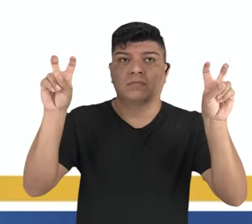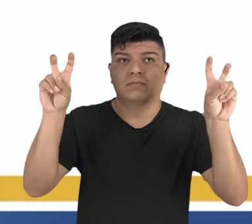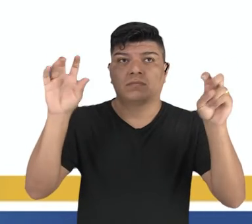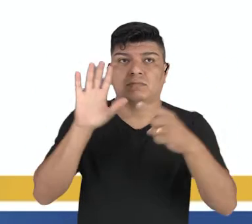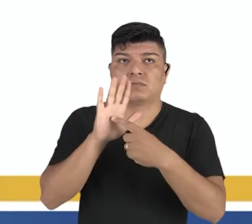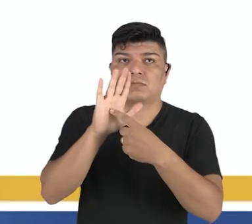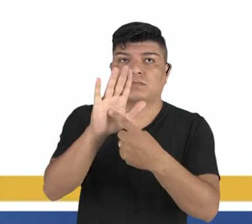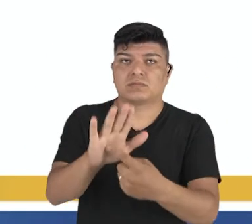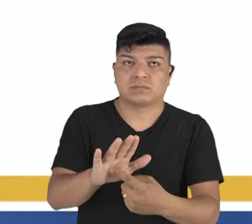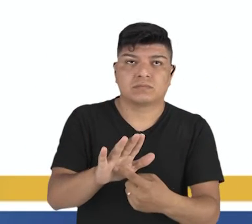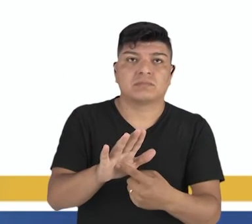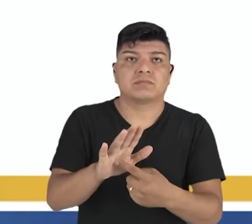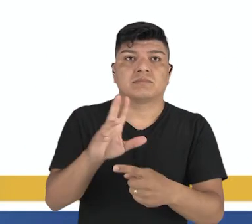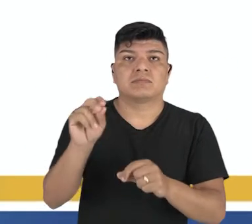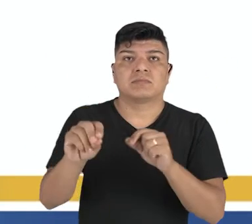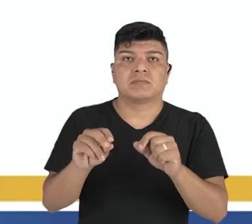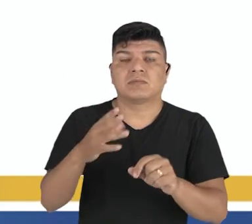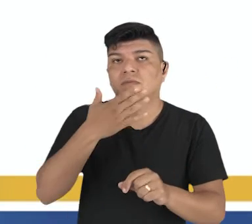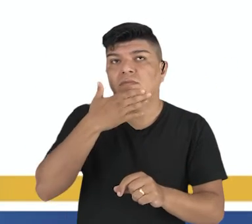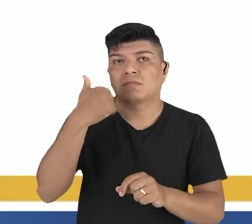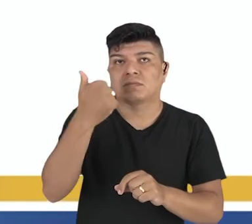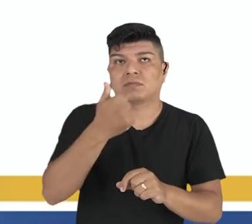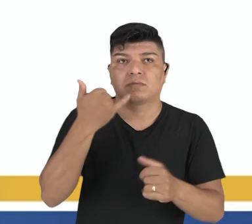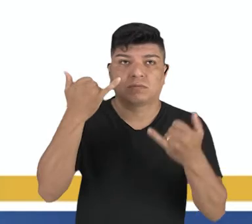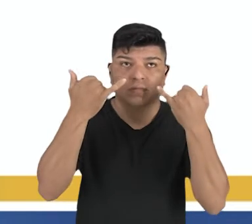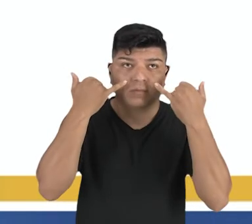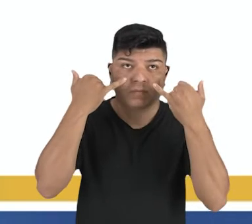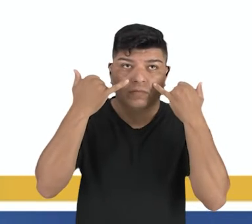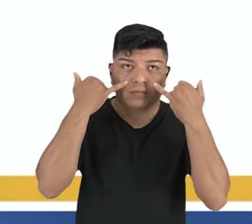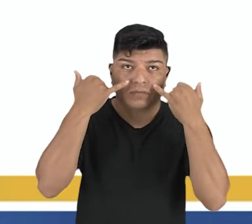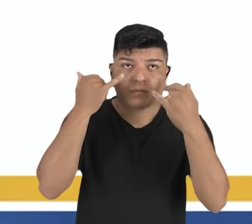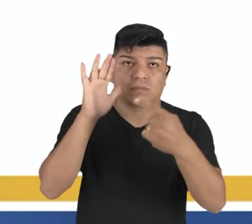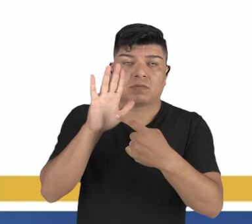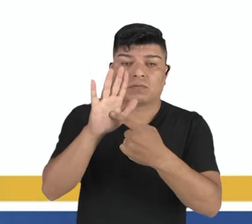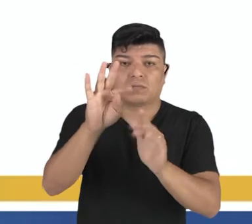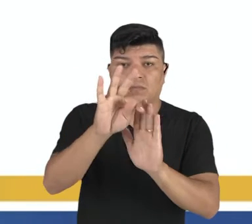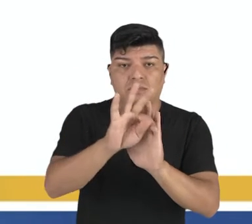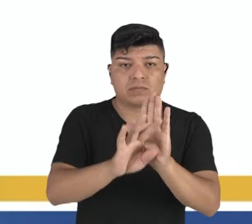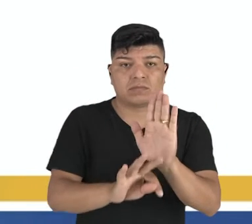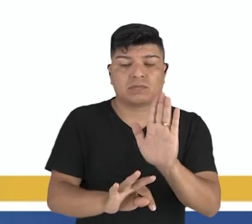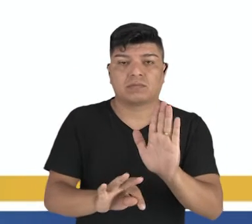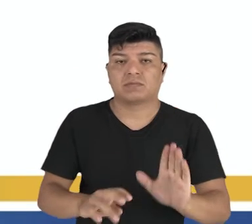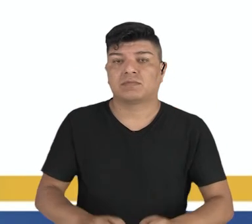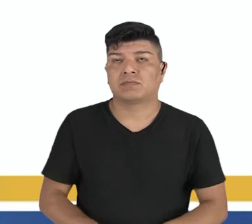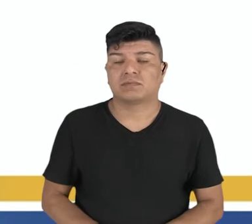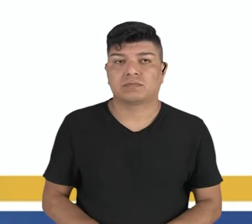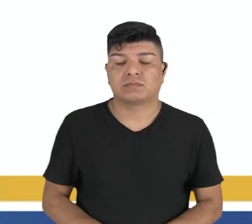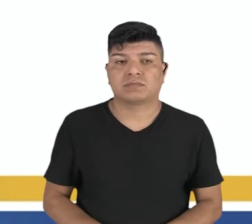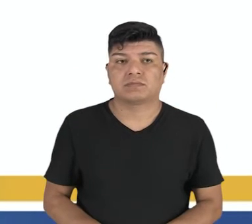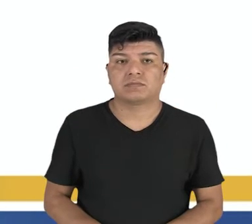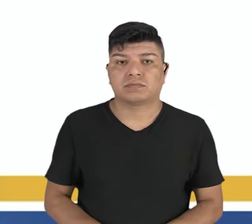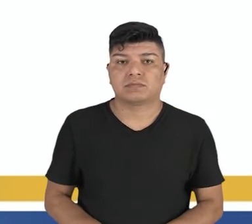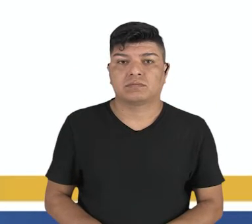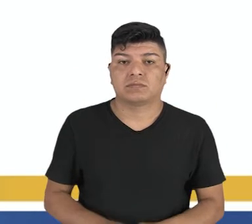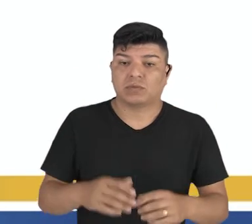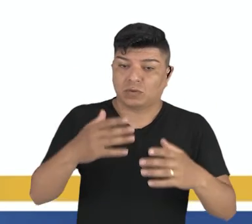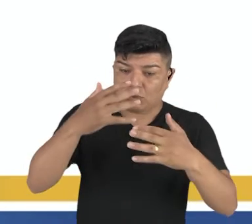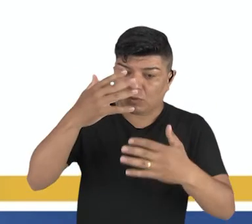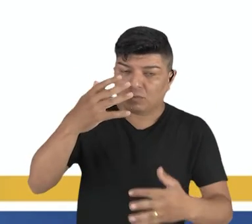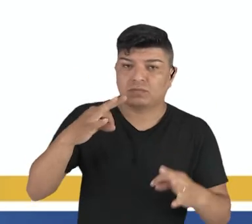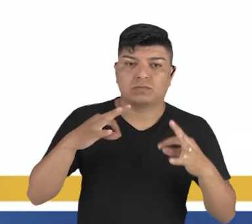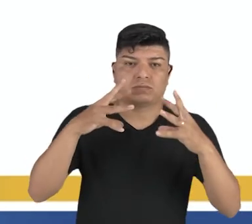abordado, servindo de fortalecedor da informação apresentado no texto. Então, os dados,